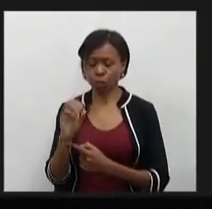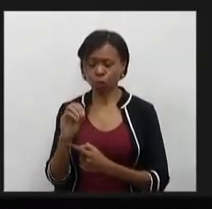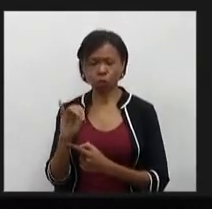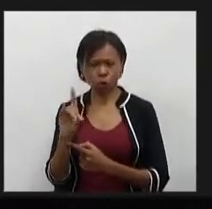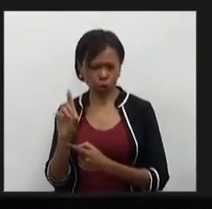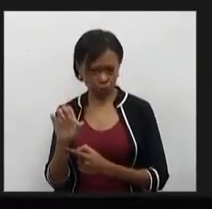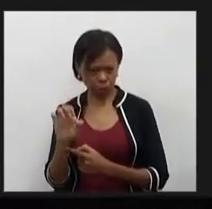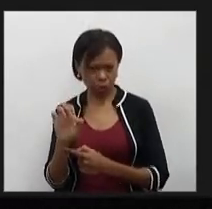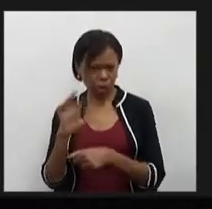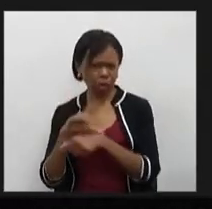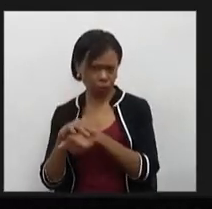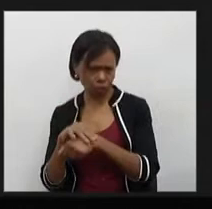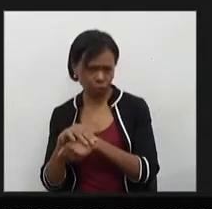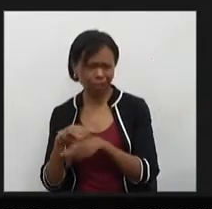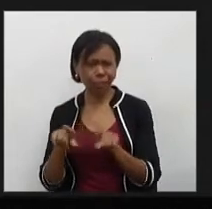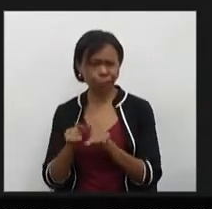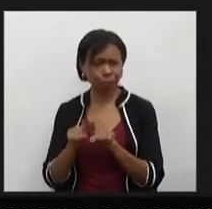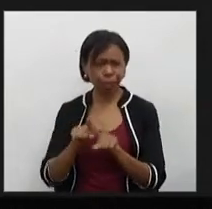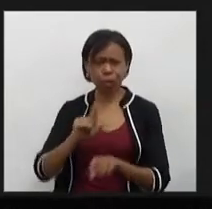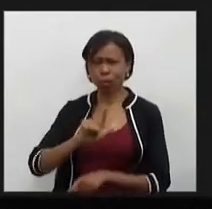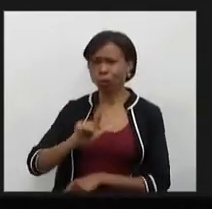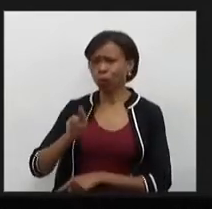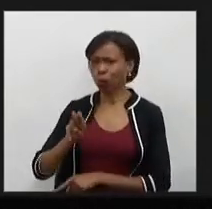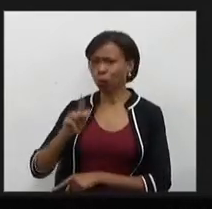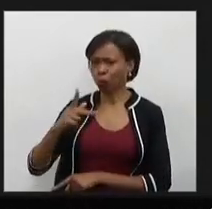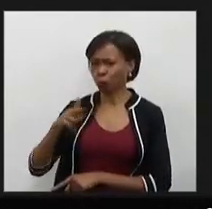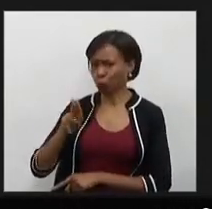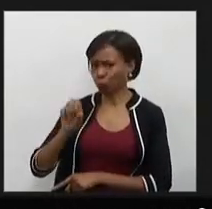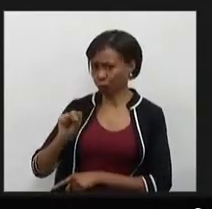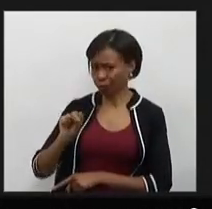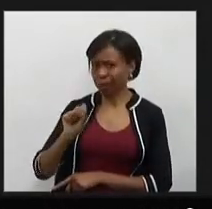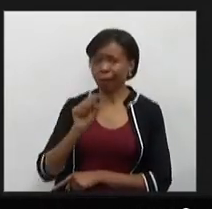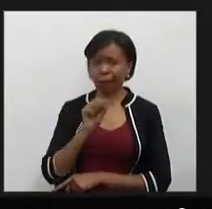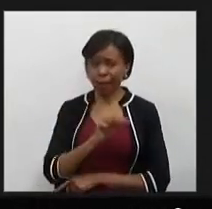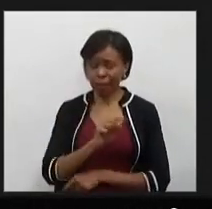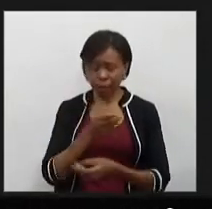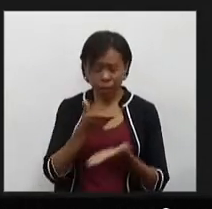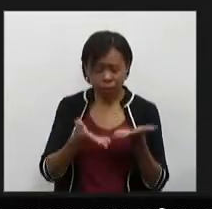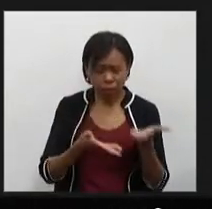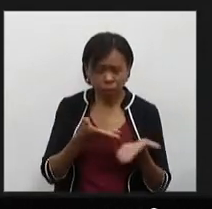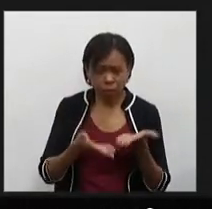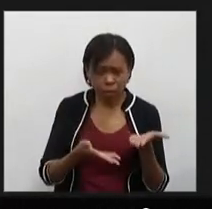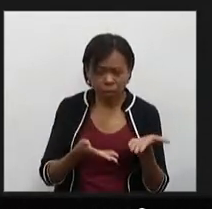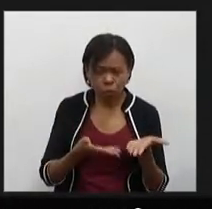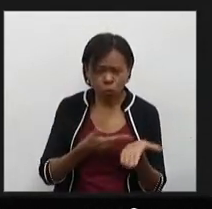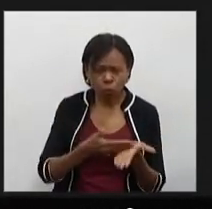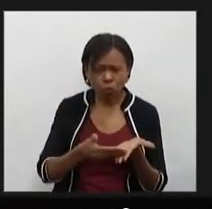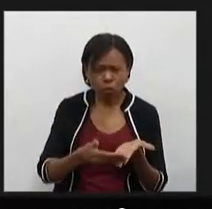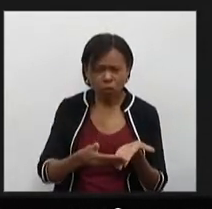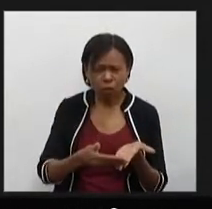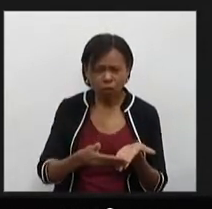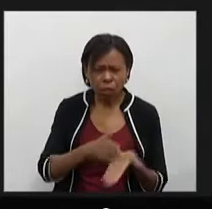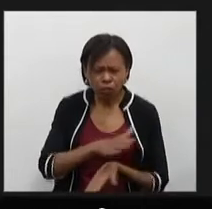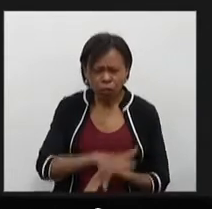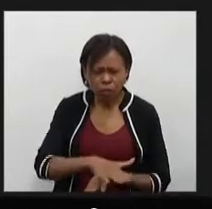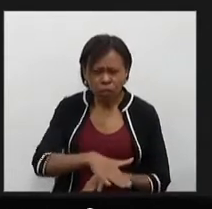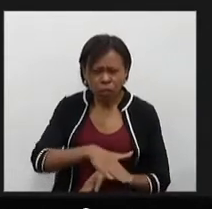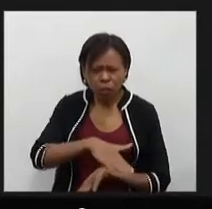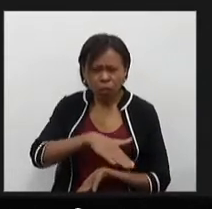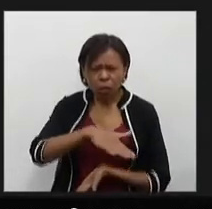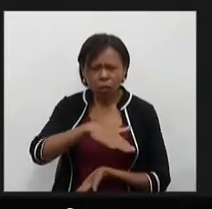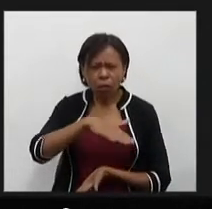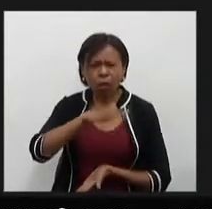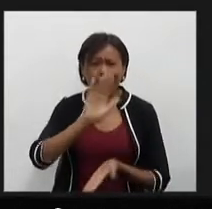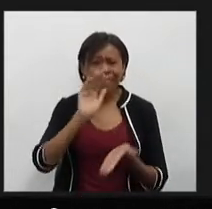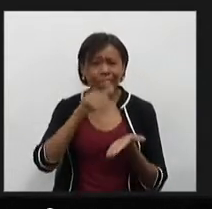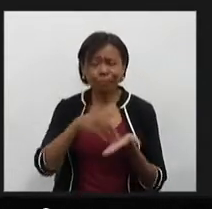ela faz tratamento desde os 3 anos de idade, hoje ela tem 25 anos, e está difícil esse ano, desde quando começou,